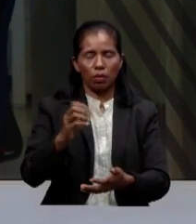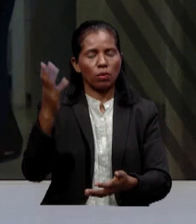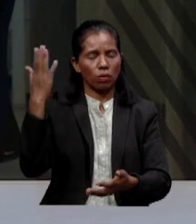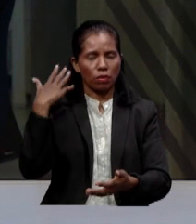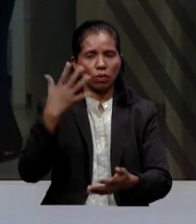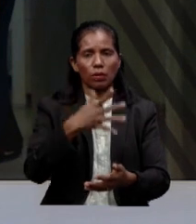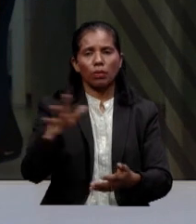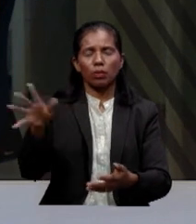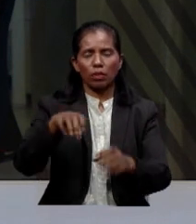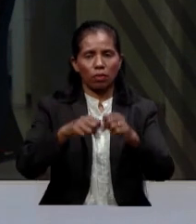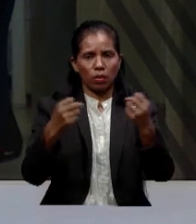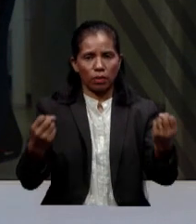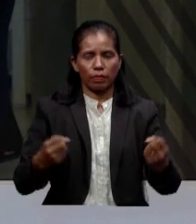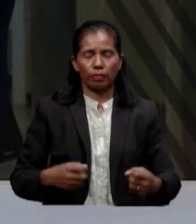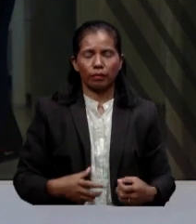sobo.